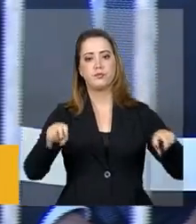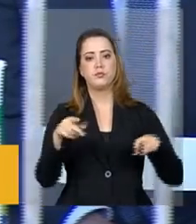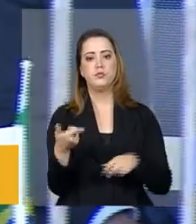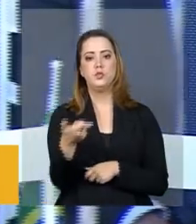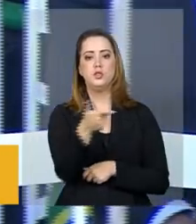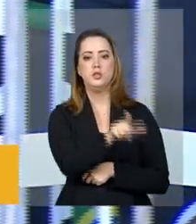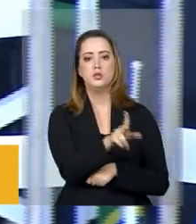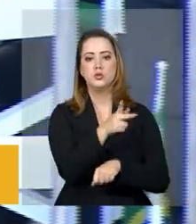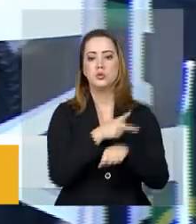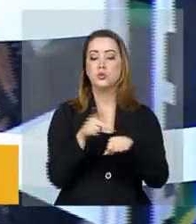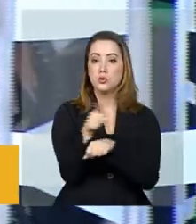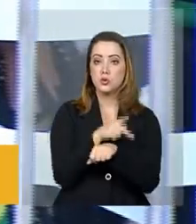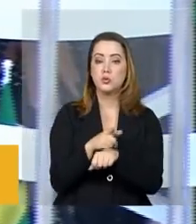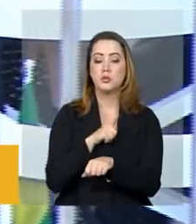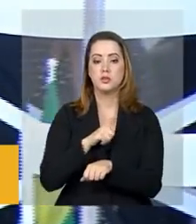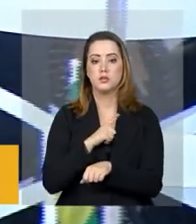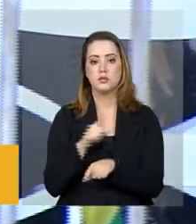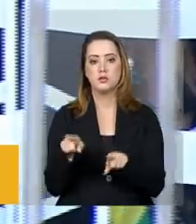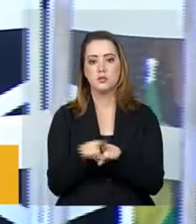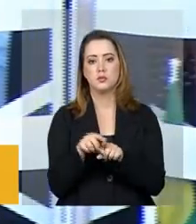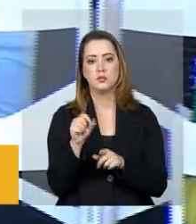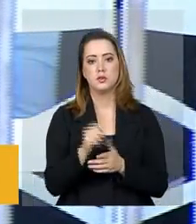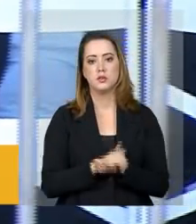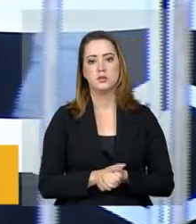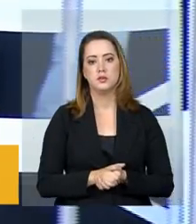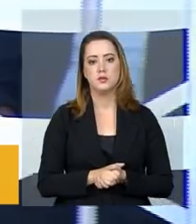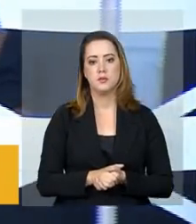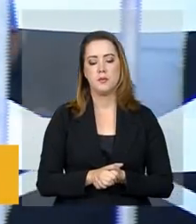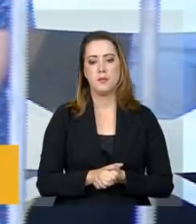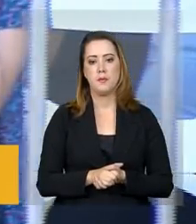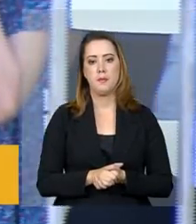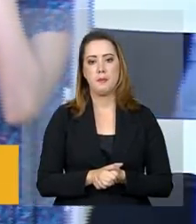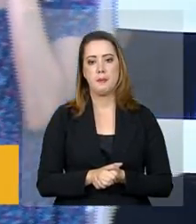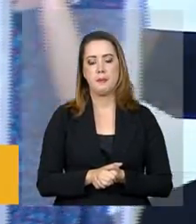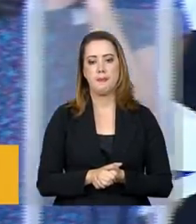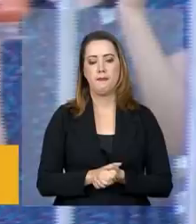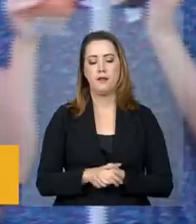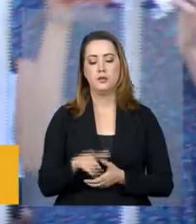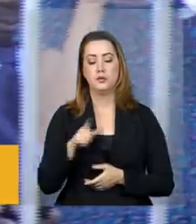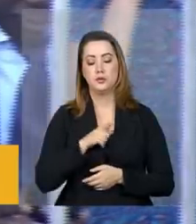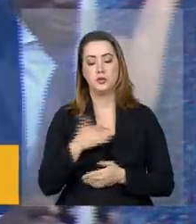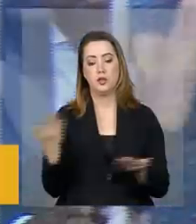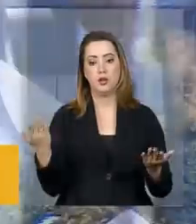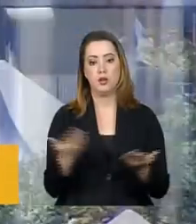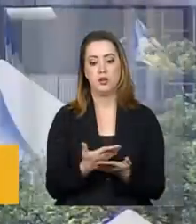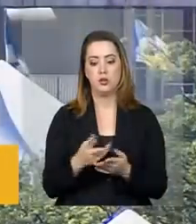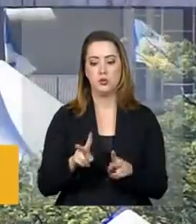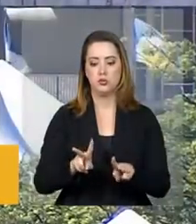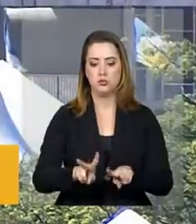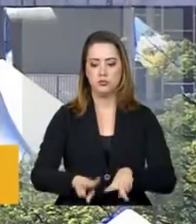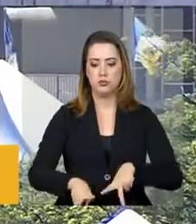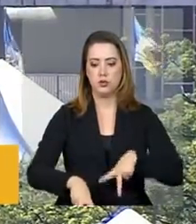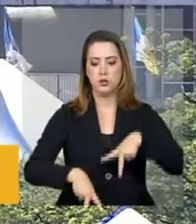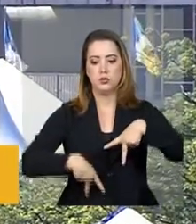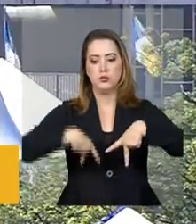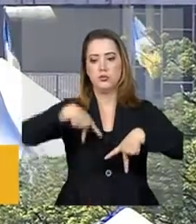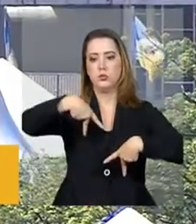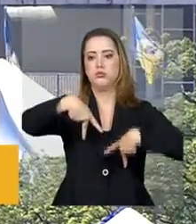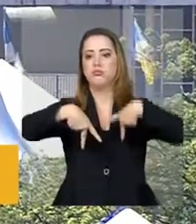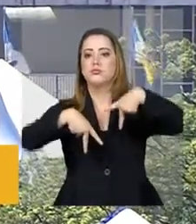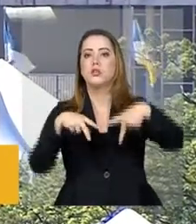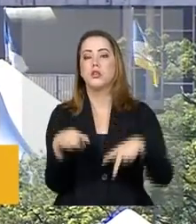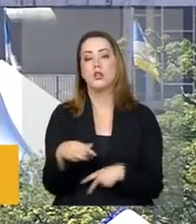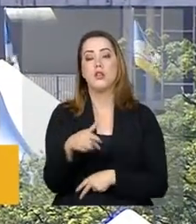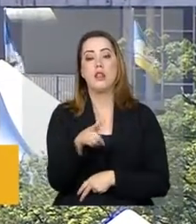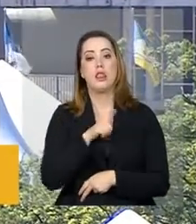outros países. E a pirâmide humana, que vem com mais de 30 homens este